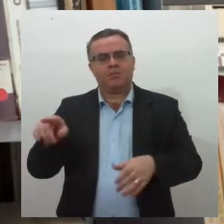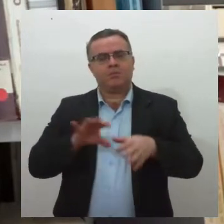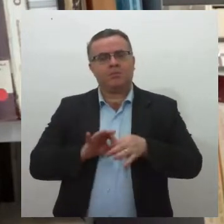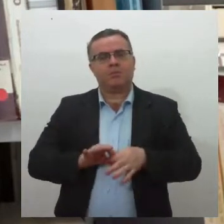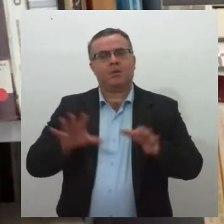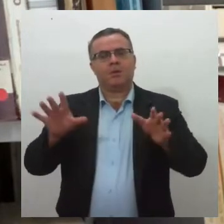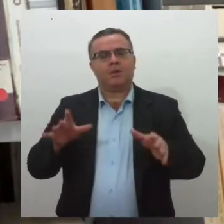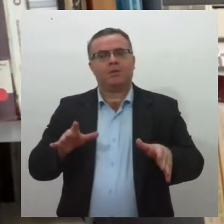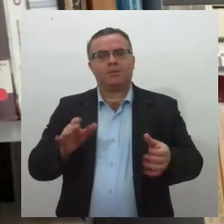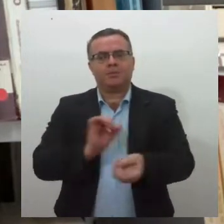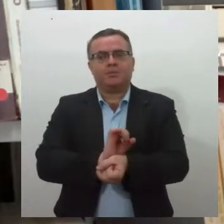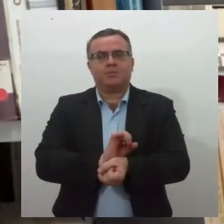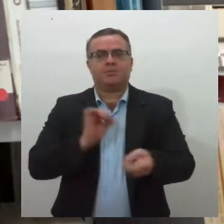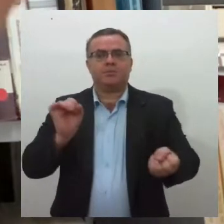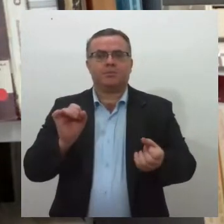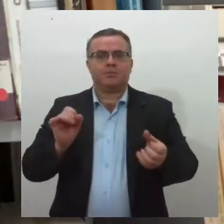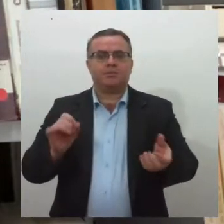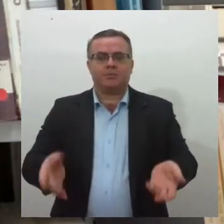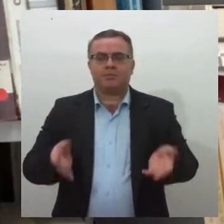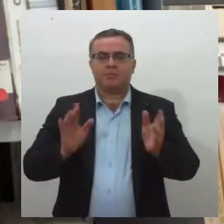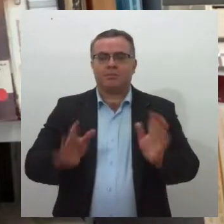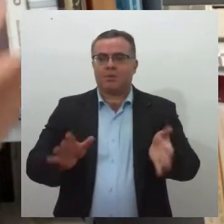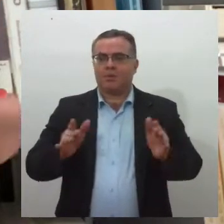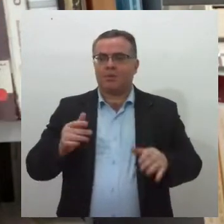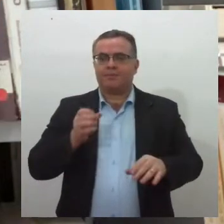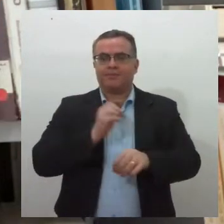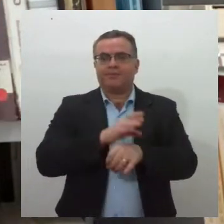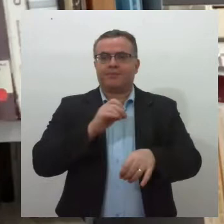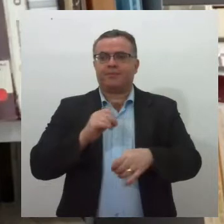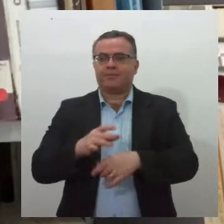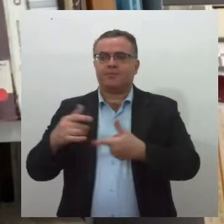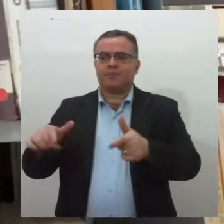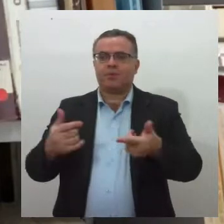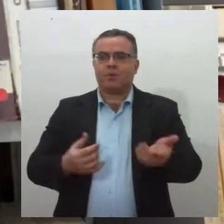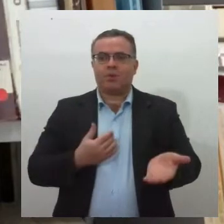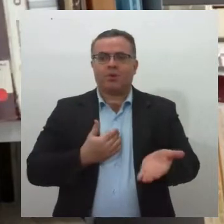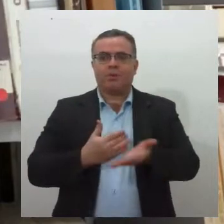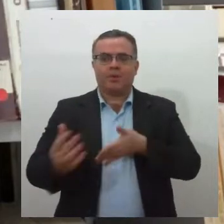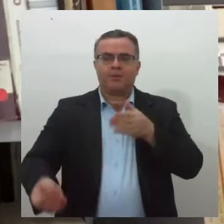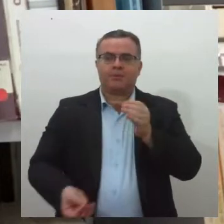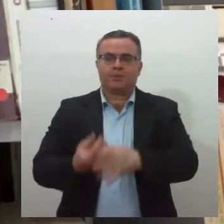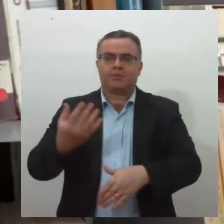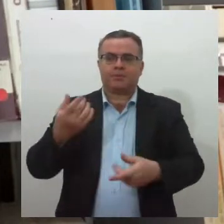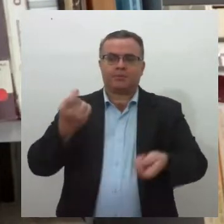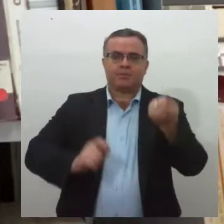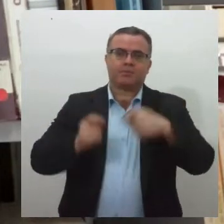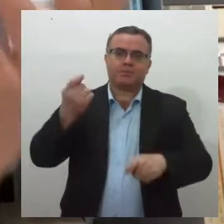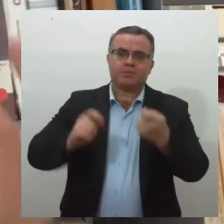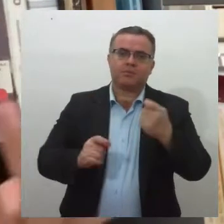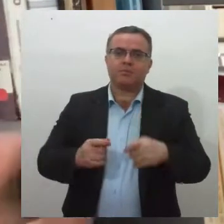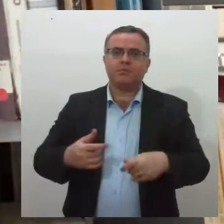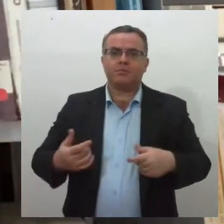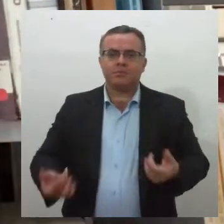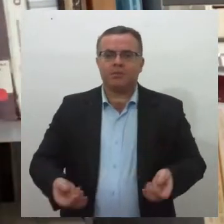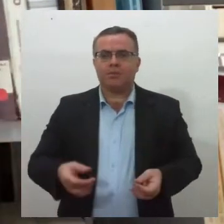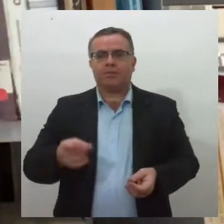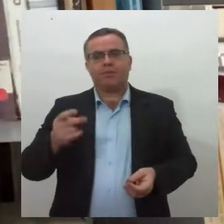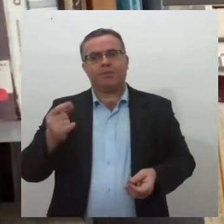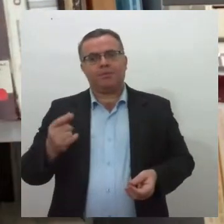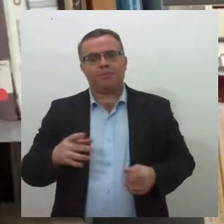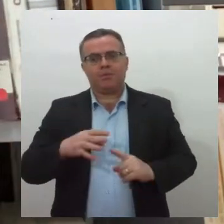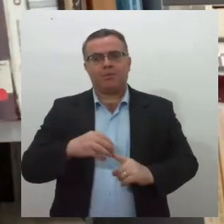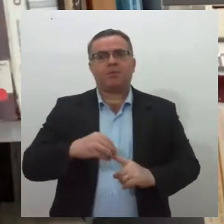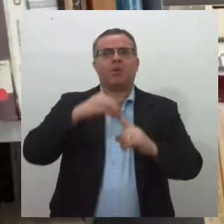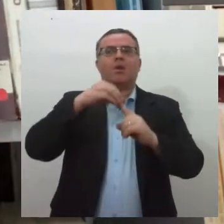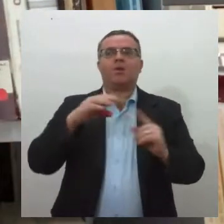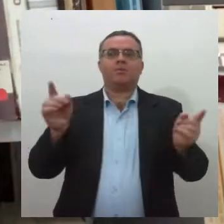nas então, que começaram a surgir a indústria, né, e não mais, né, lá a monocultura da